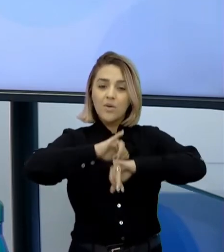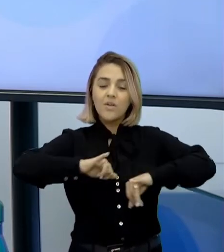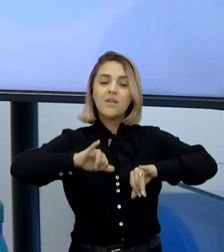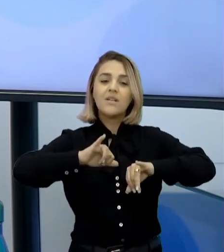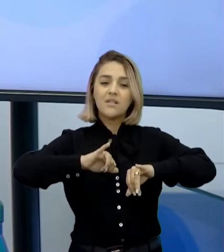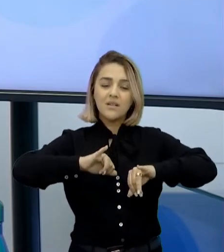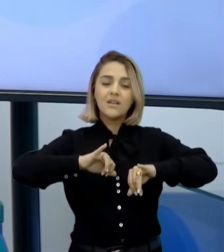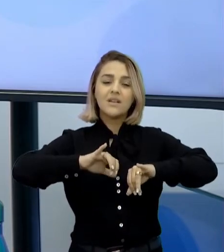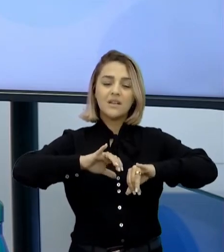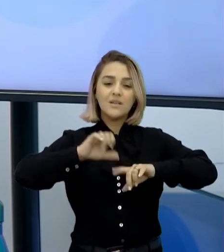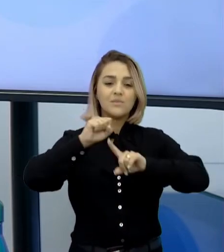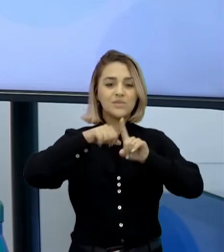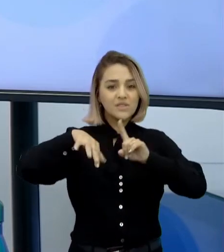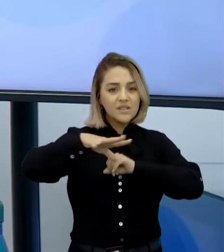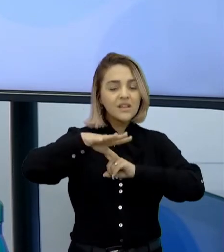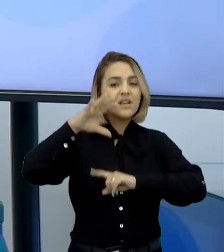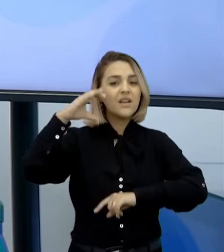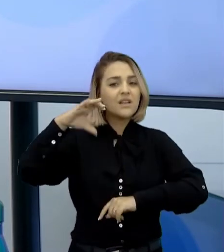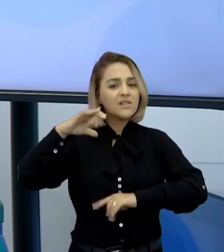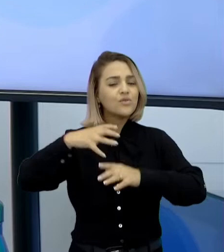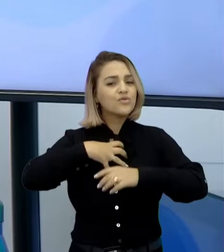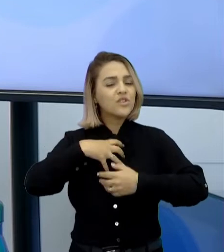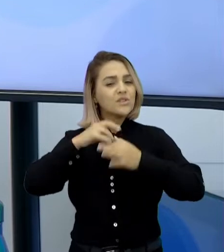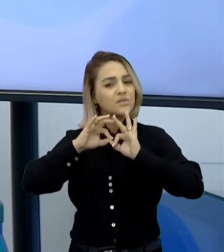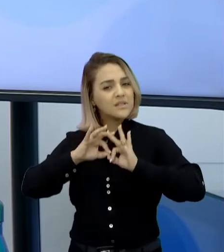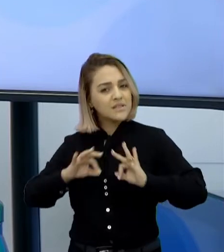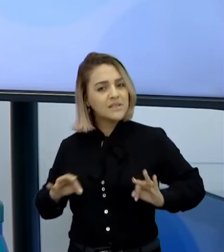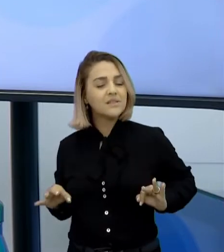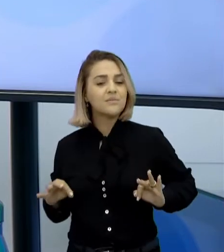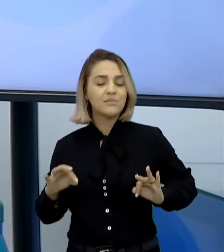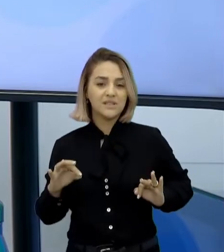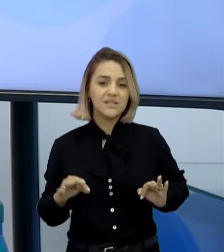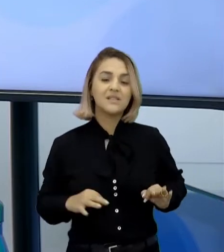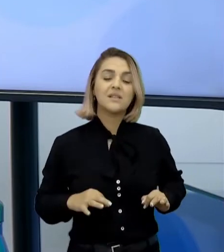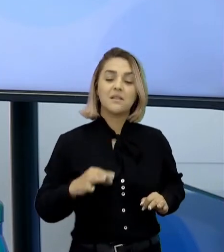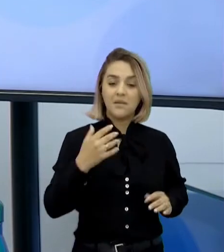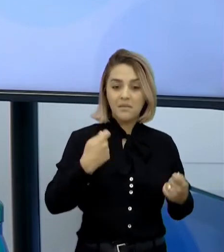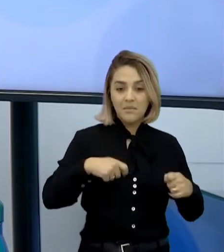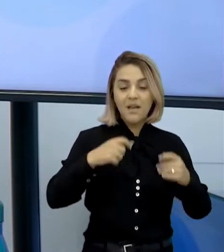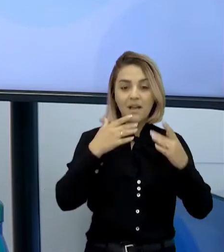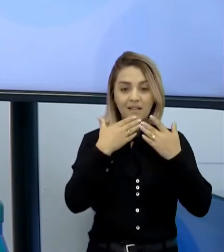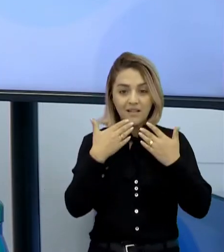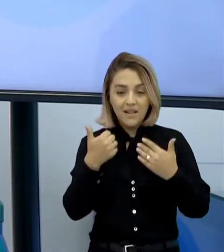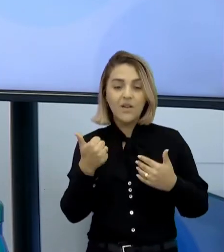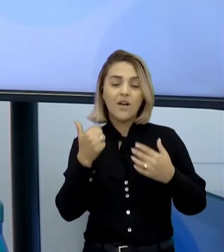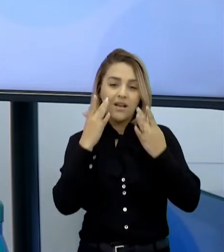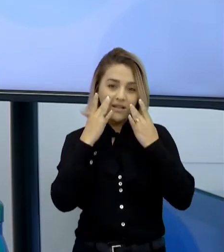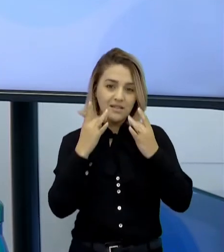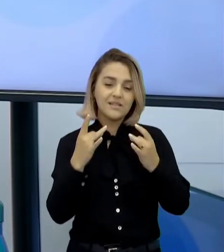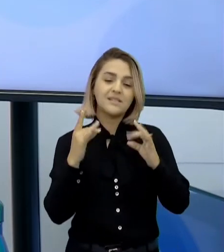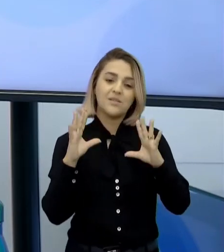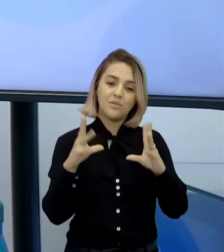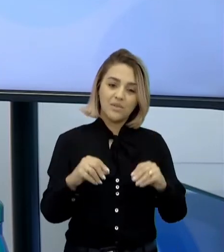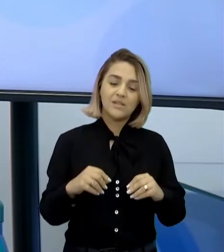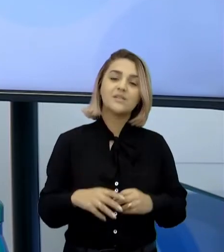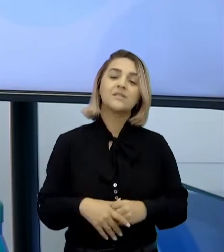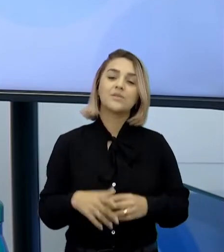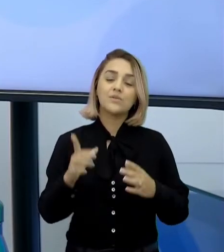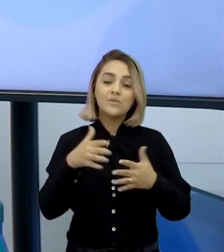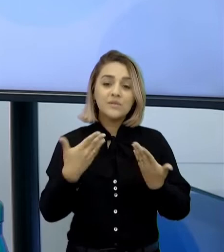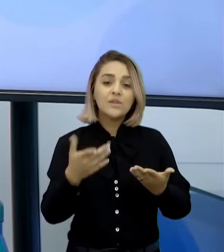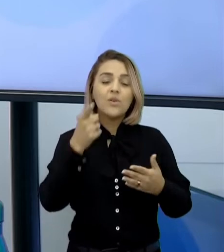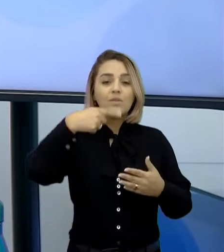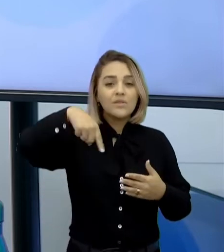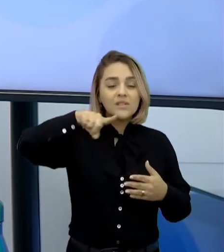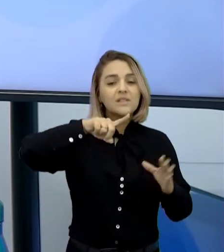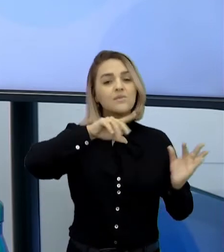a ciência, então de uma forma mais simples, né? Que melhor atenda aí a todos. Então, vocês vão seguir